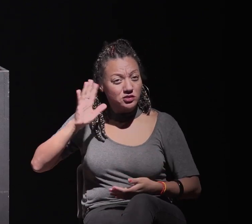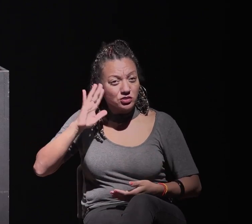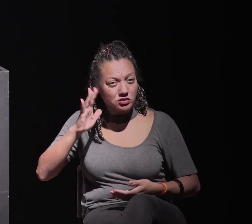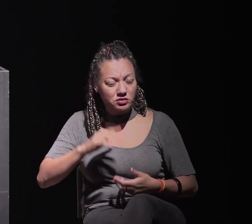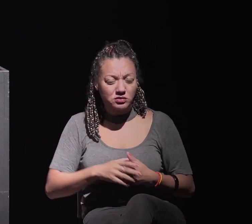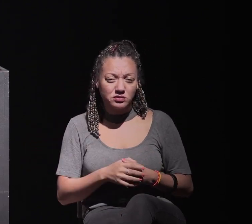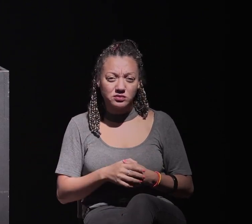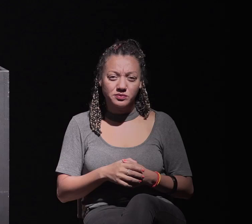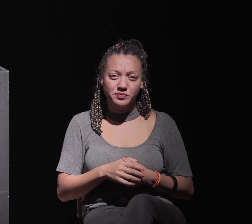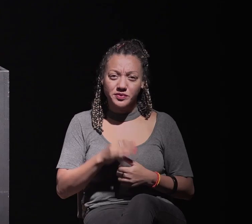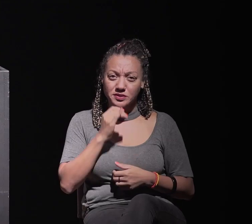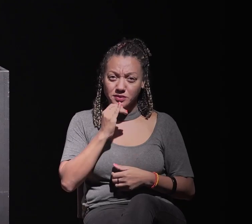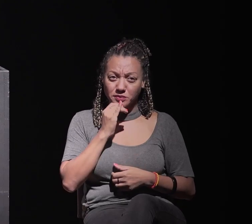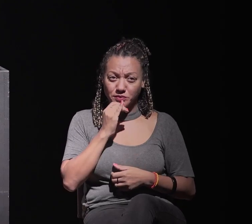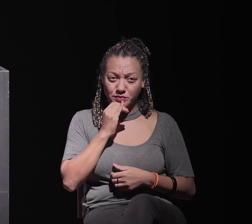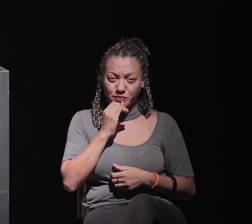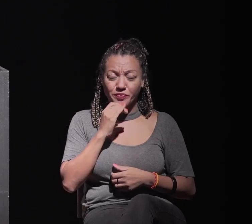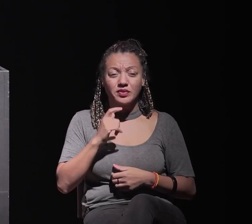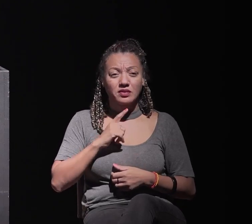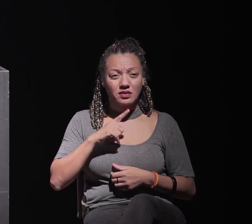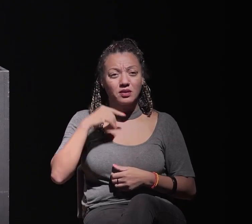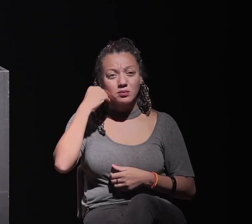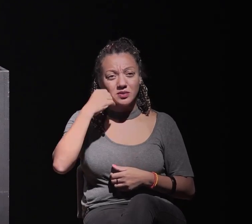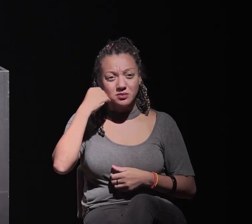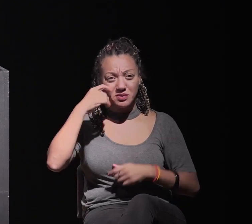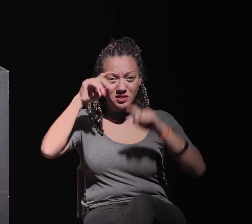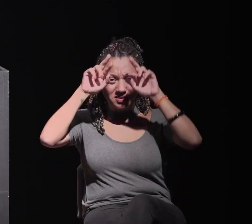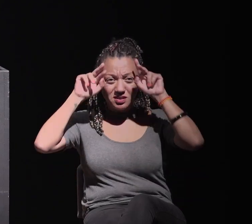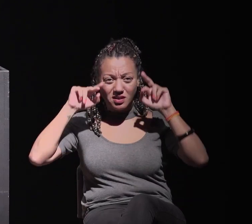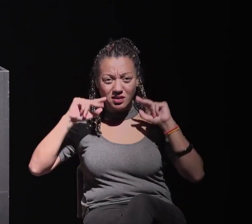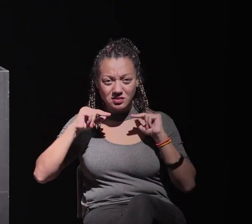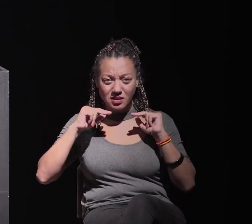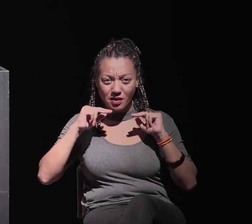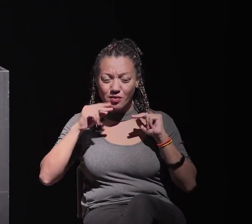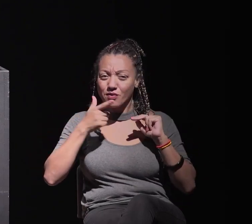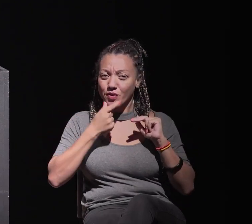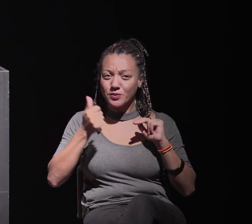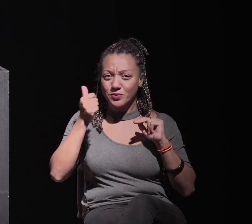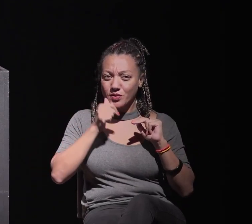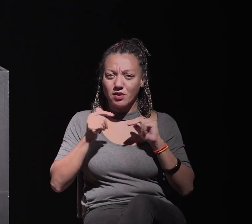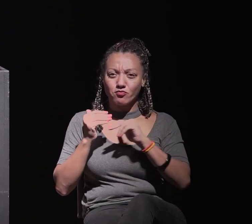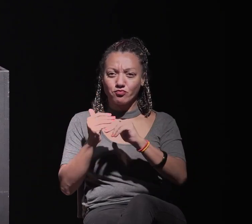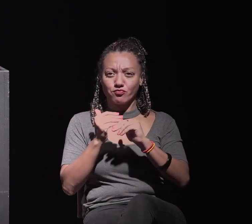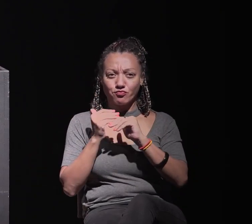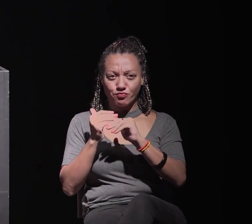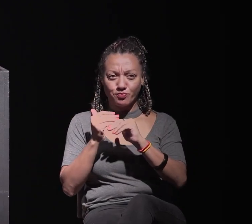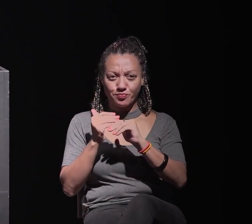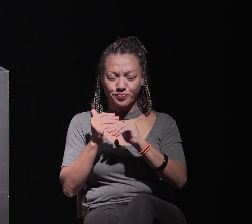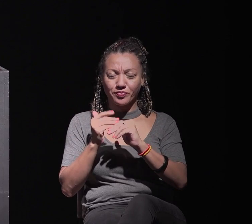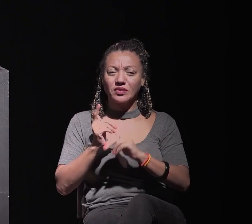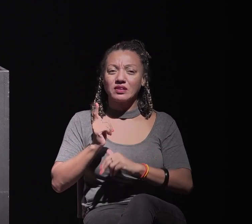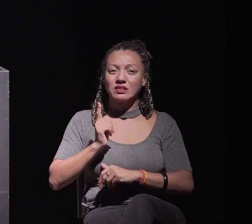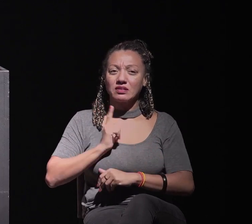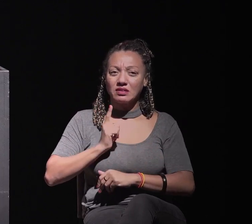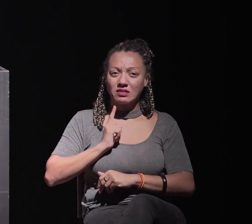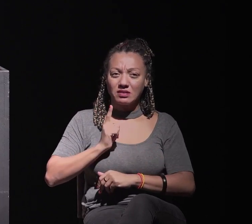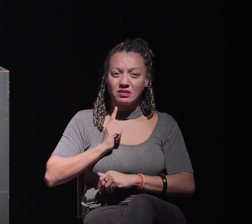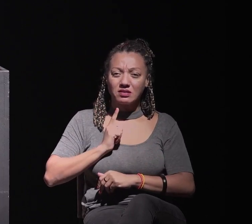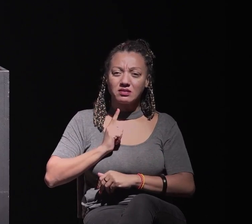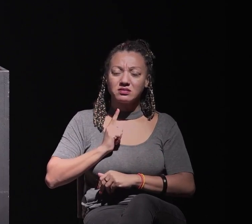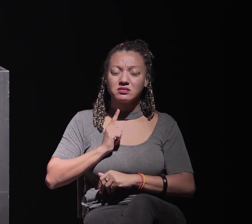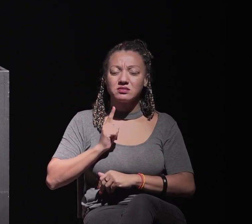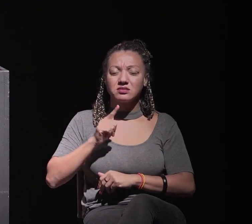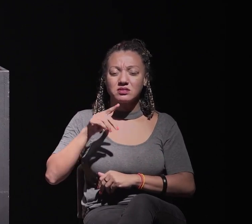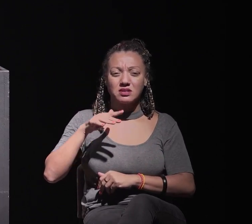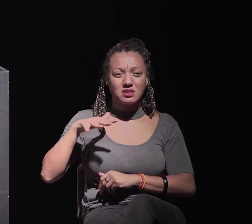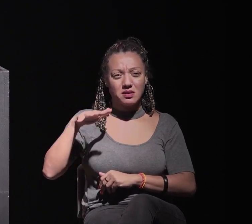por um lado, a gente tem uma experiência racial que nos une enquanto raça, homens e mulheres, e há também uma dimensão do patriarcado que